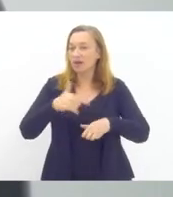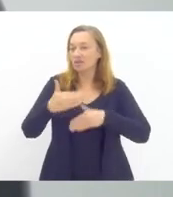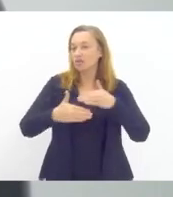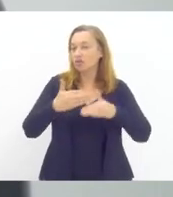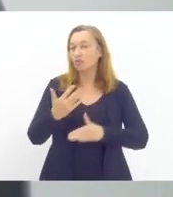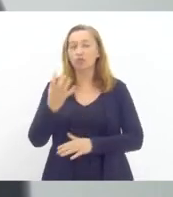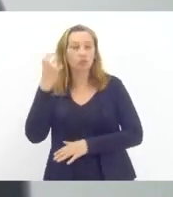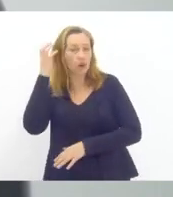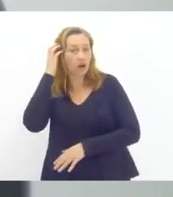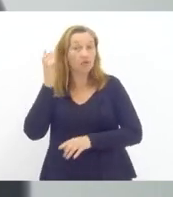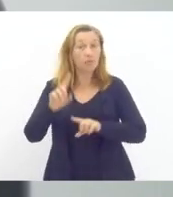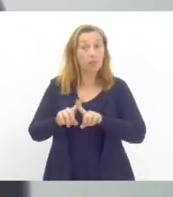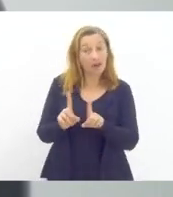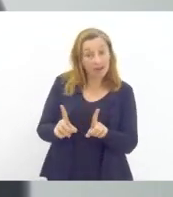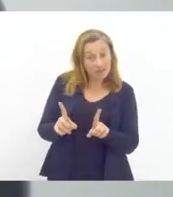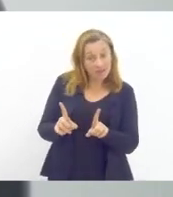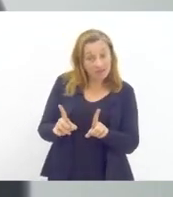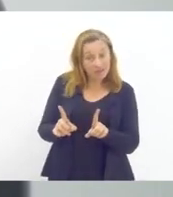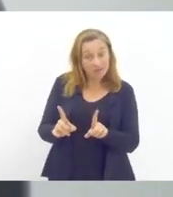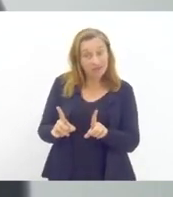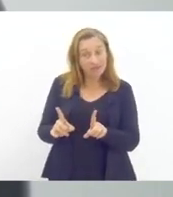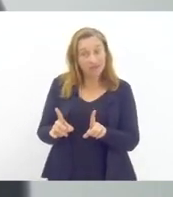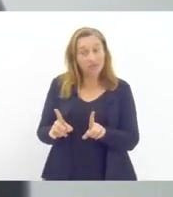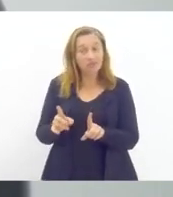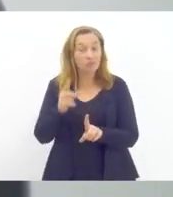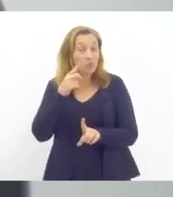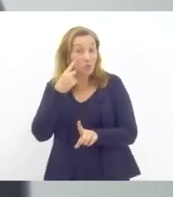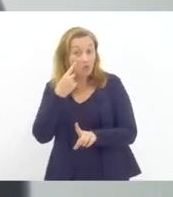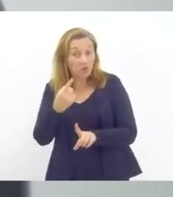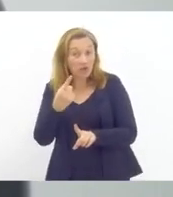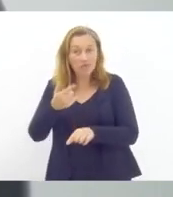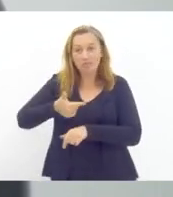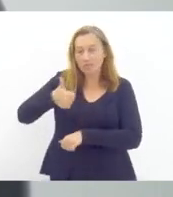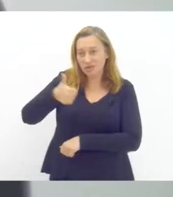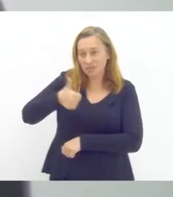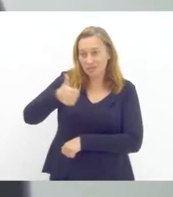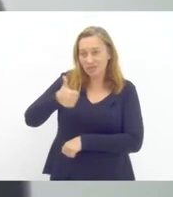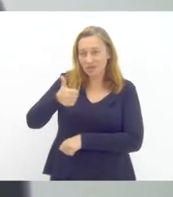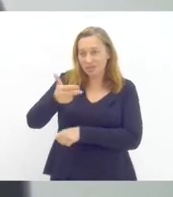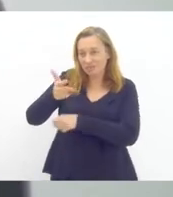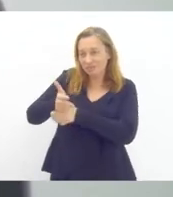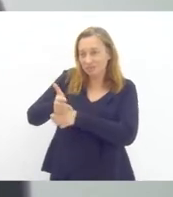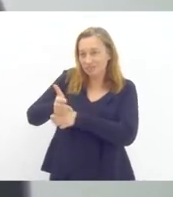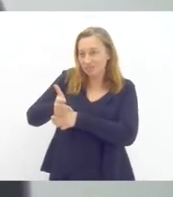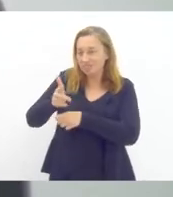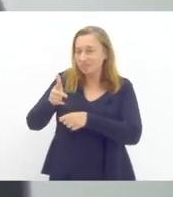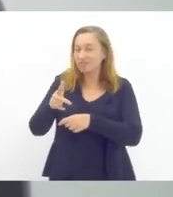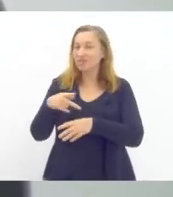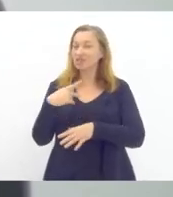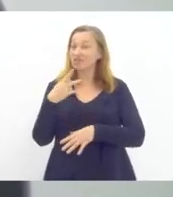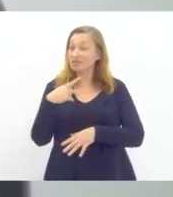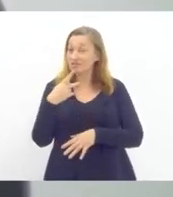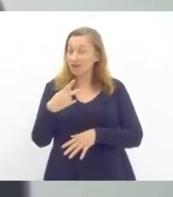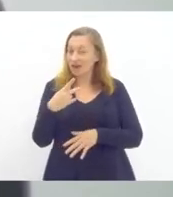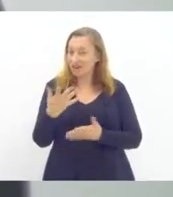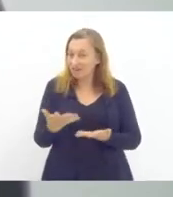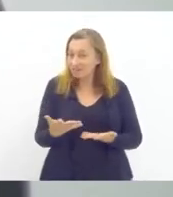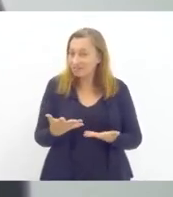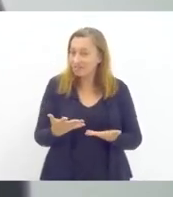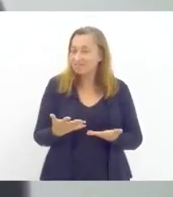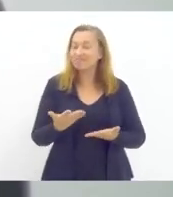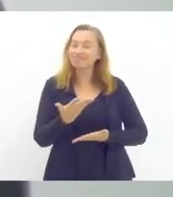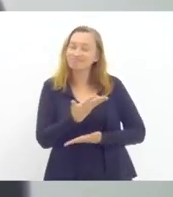entretanto Vamos ou vamos assistir em primeiro lugar a uma sequência de depoimentos feitas